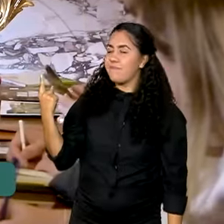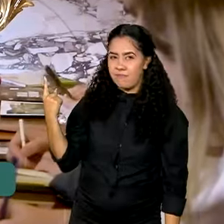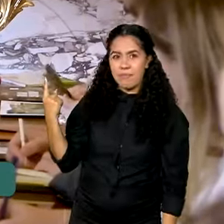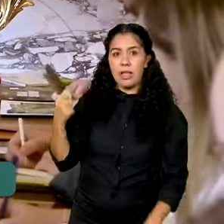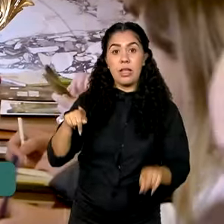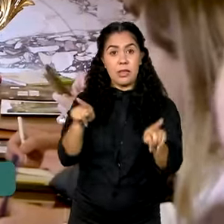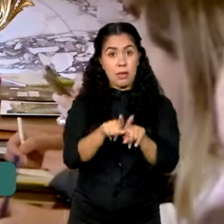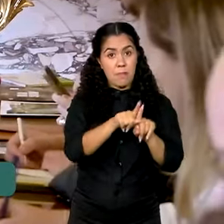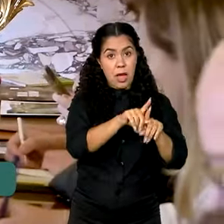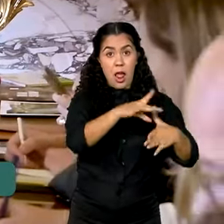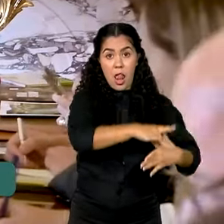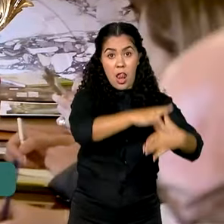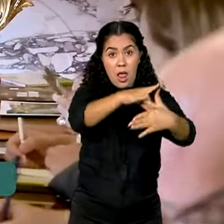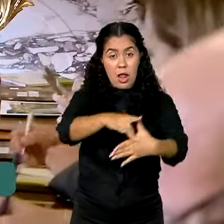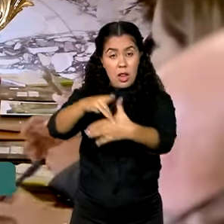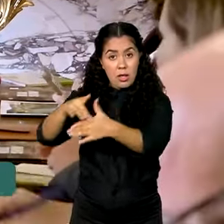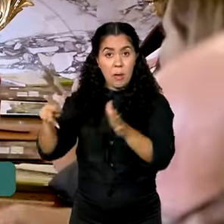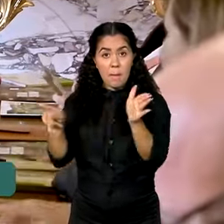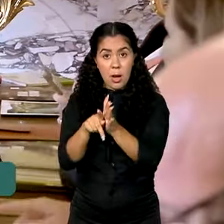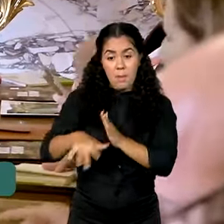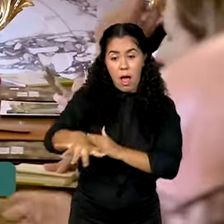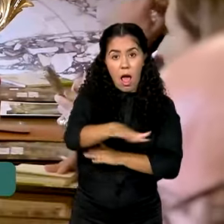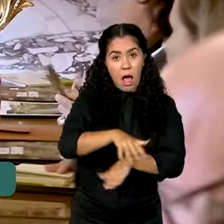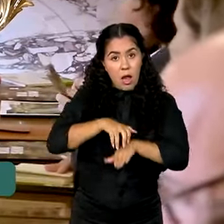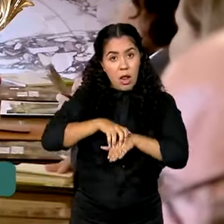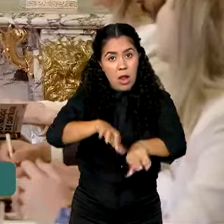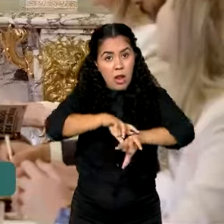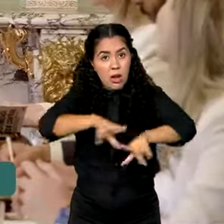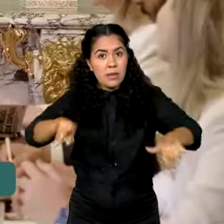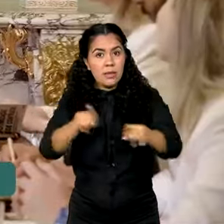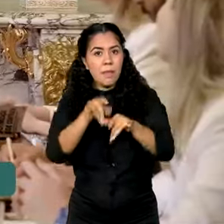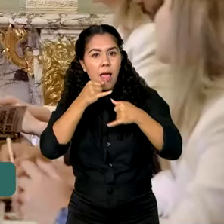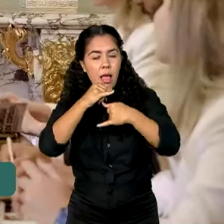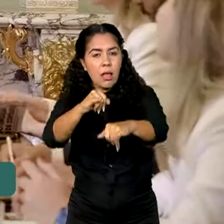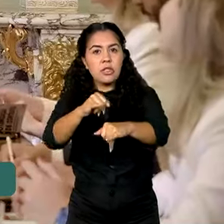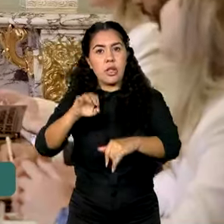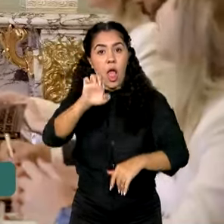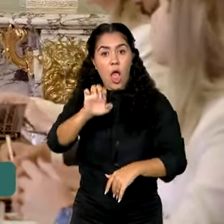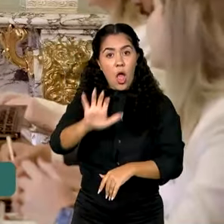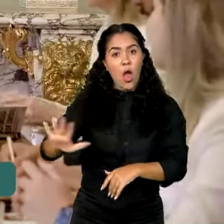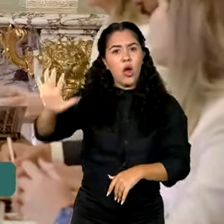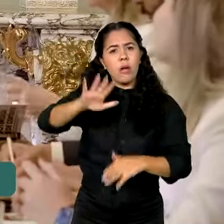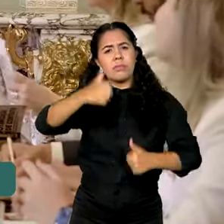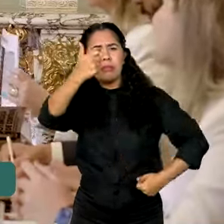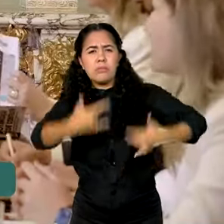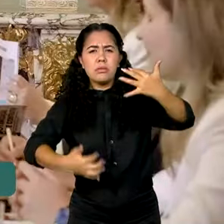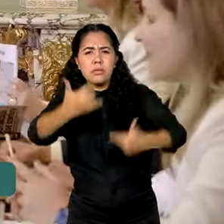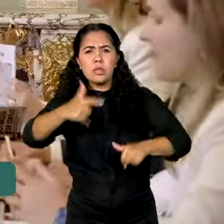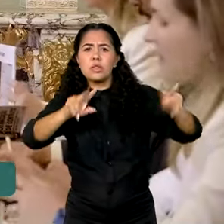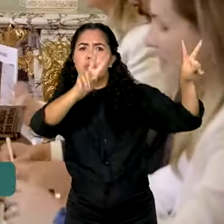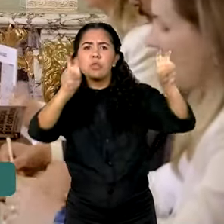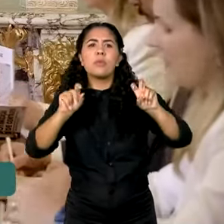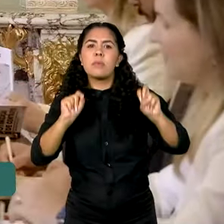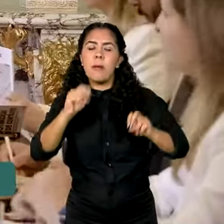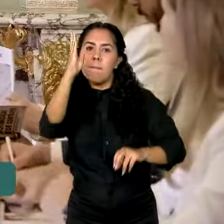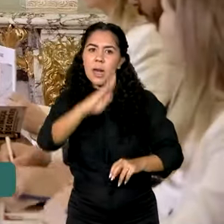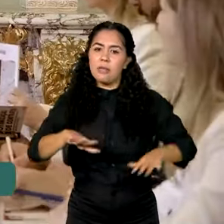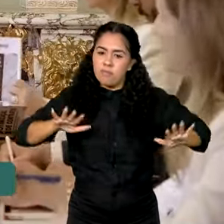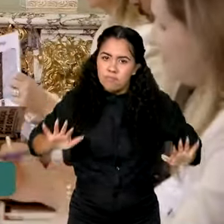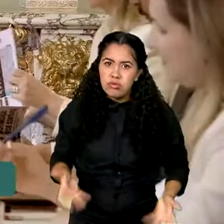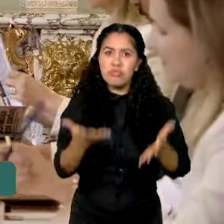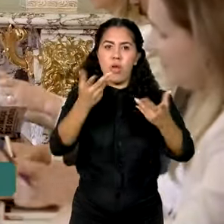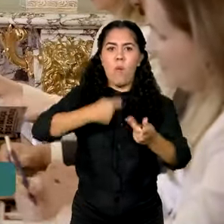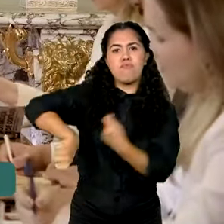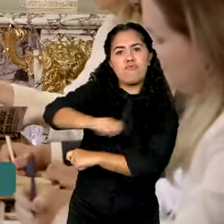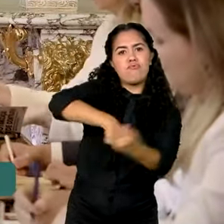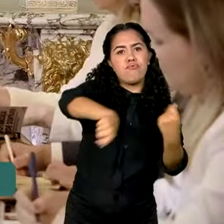maiores líderes dos segmentos de transporte e energia da Europa falaram sobre investimentos que podem impulsionar a economia brasileira